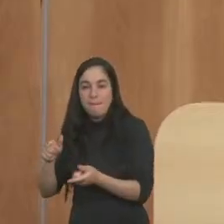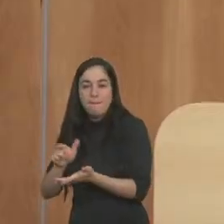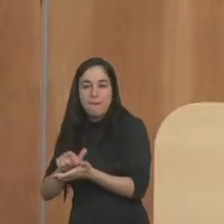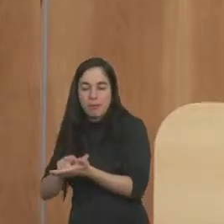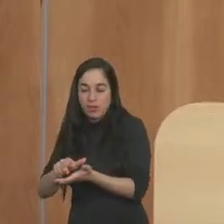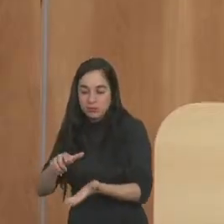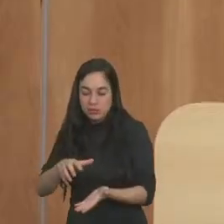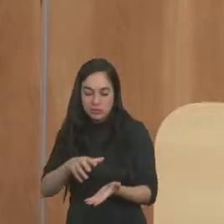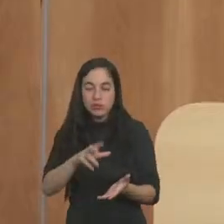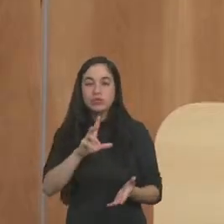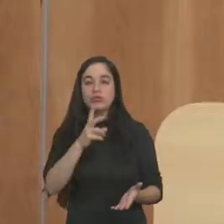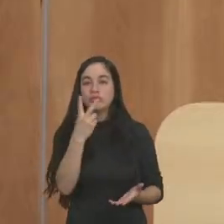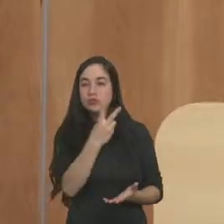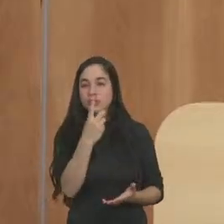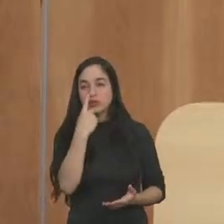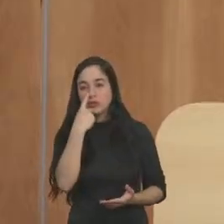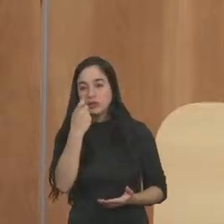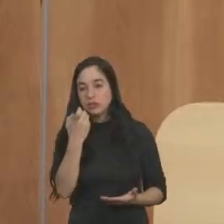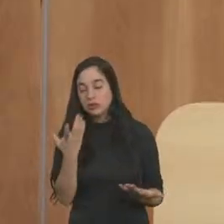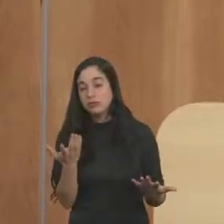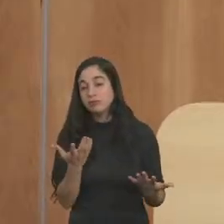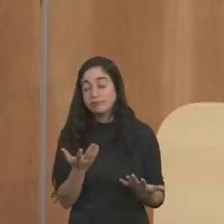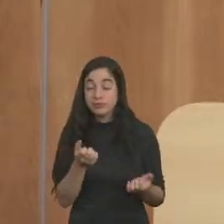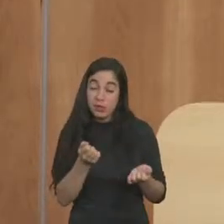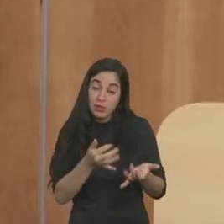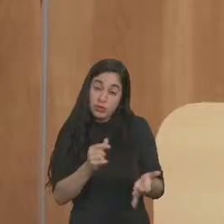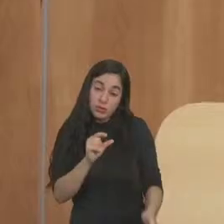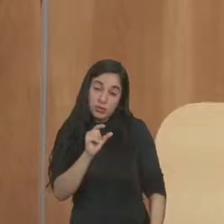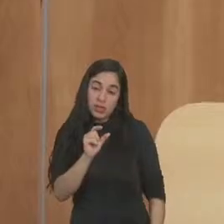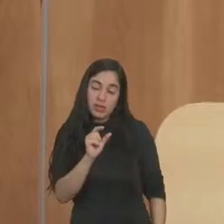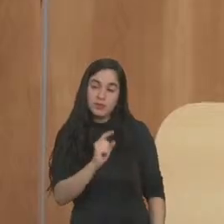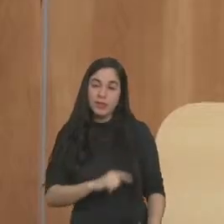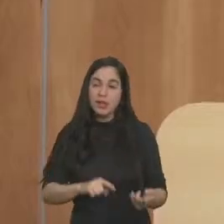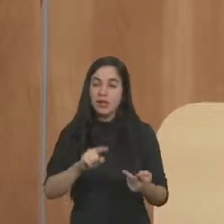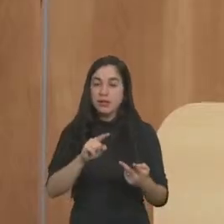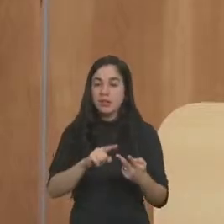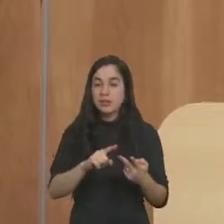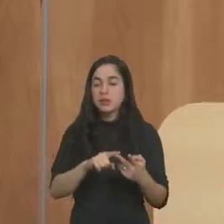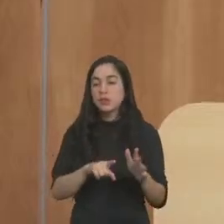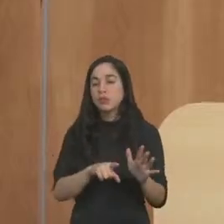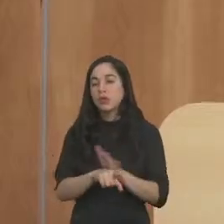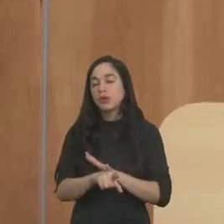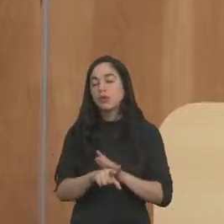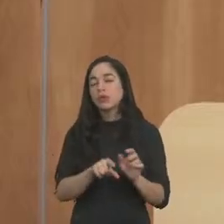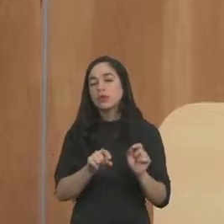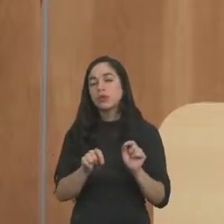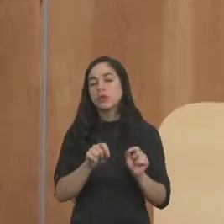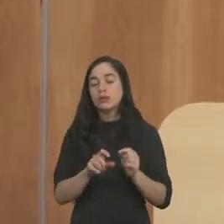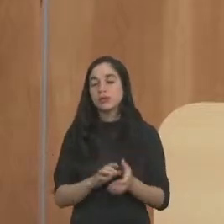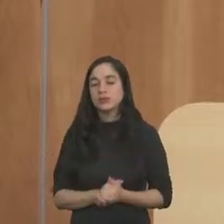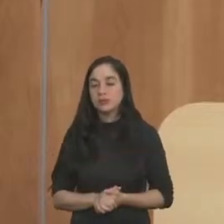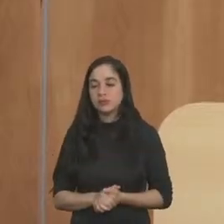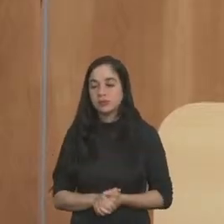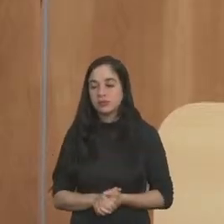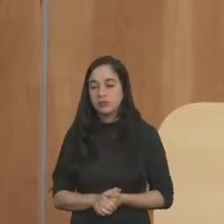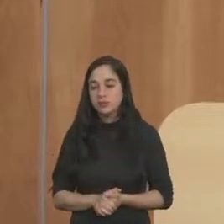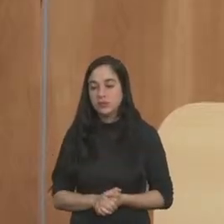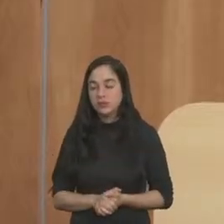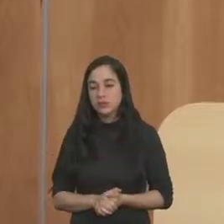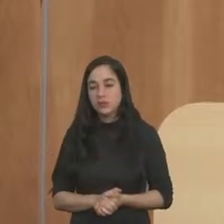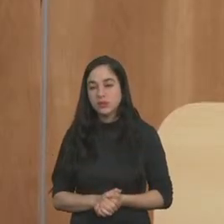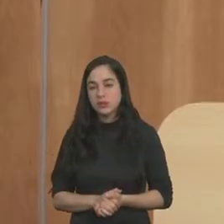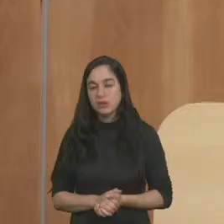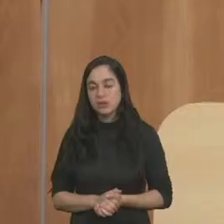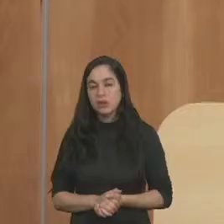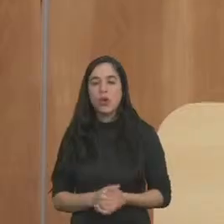atitudes pequenas. E a segunda pergunta, que é um pouco maior, é o que podemos